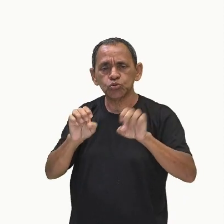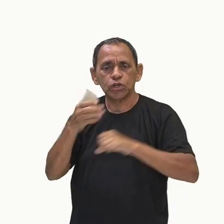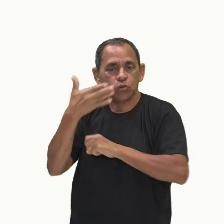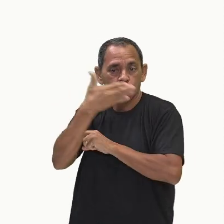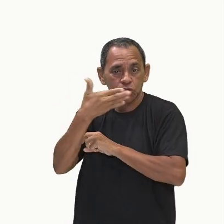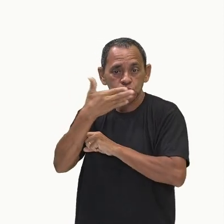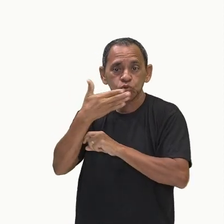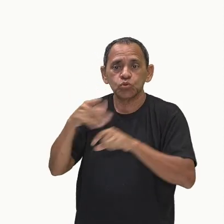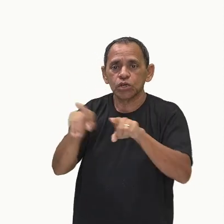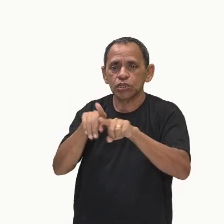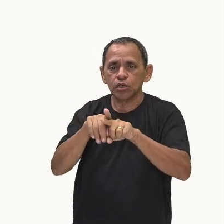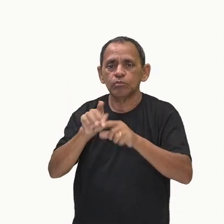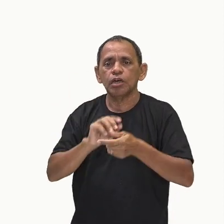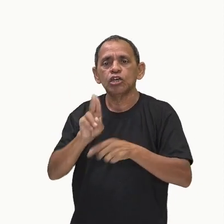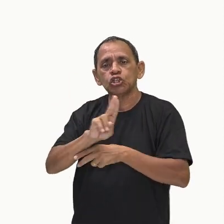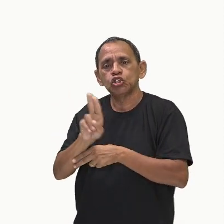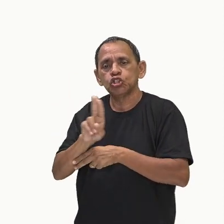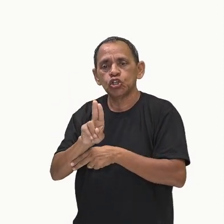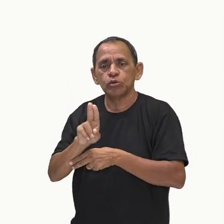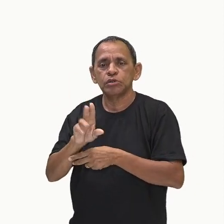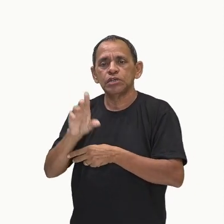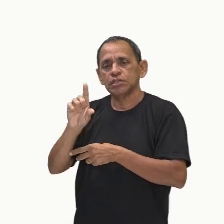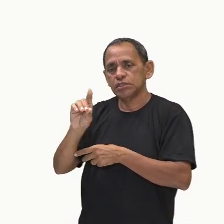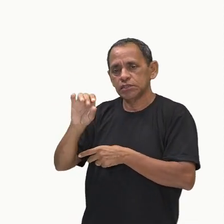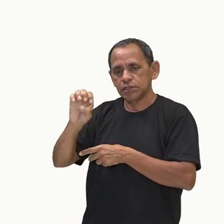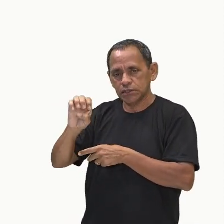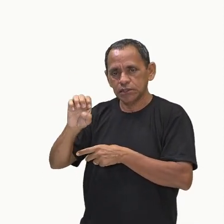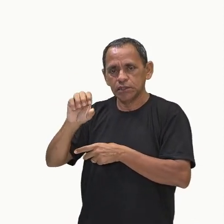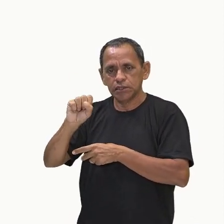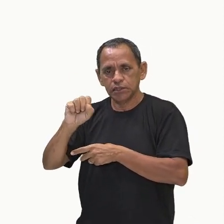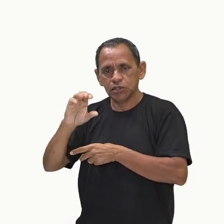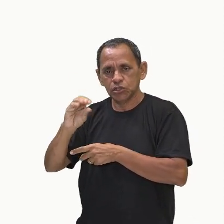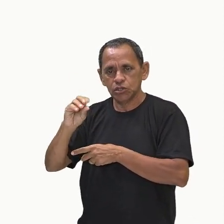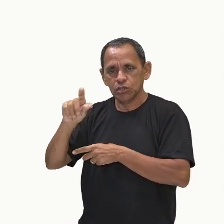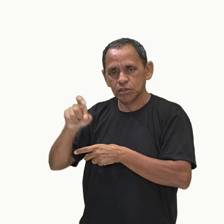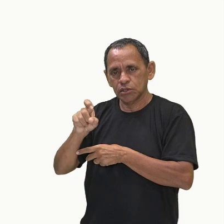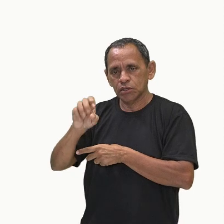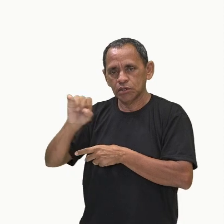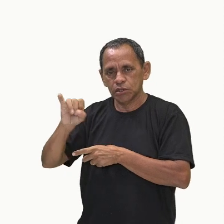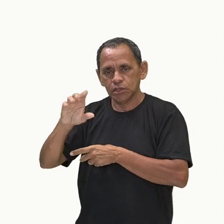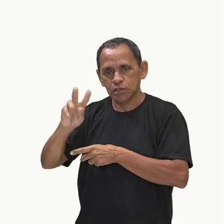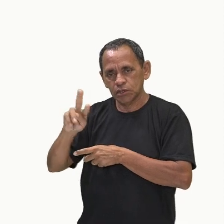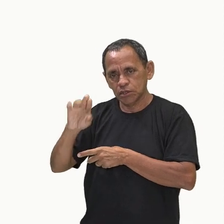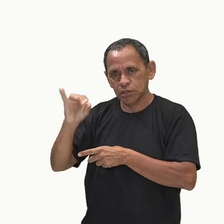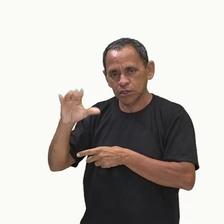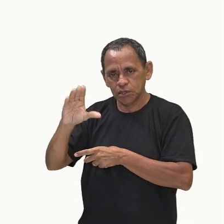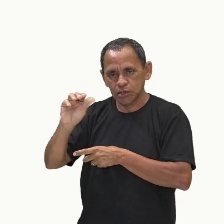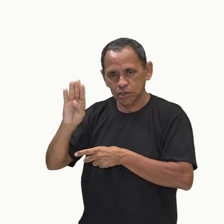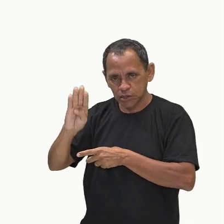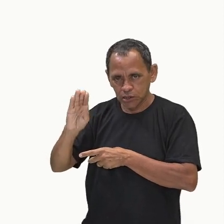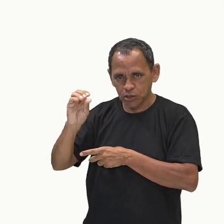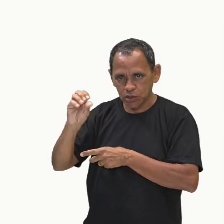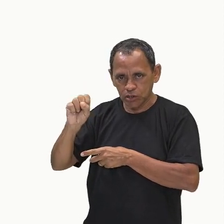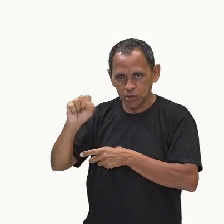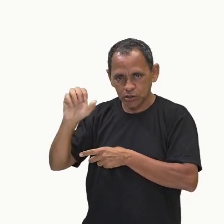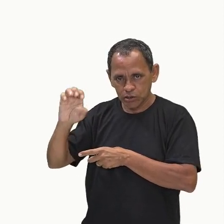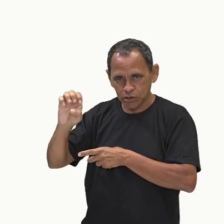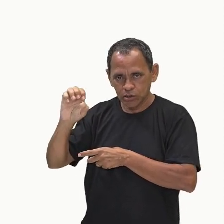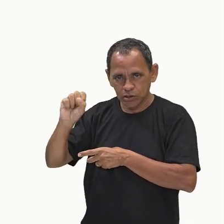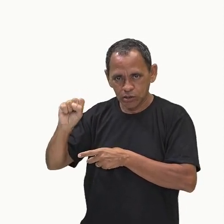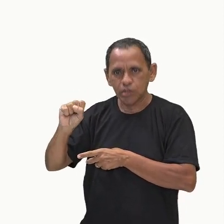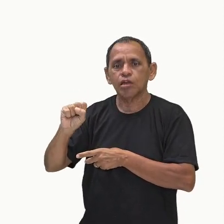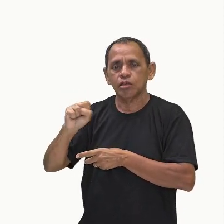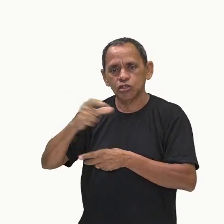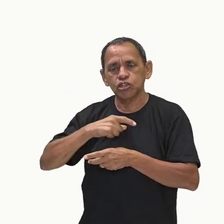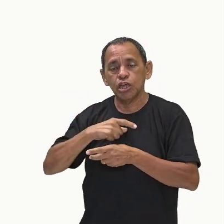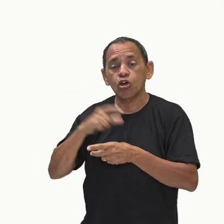Esse açúcar ele é chamado de desoxirribose. E o RNA vai conter um outro açúcar também,